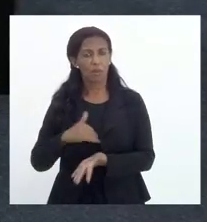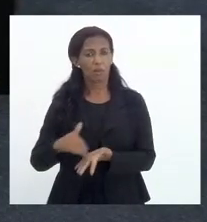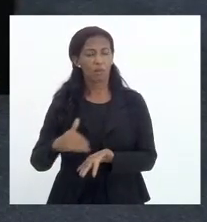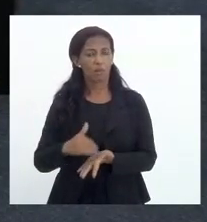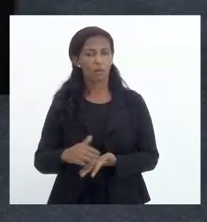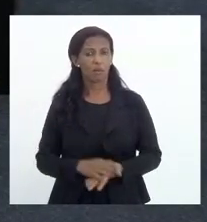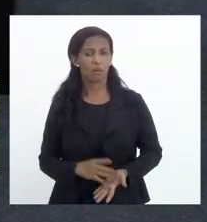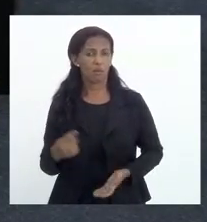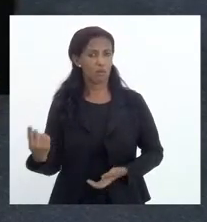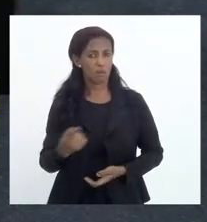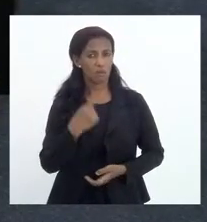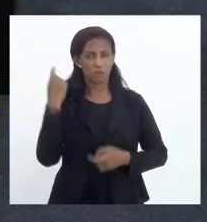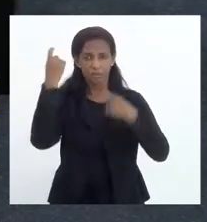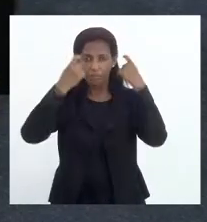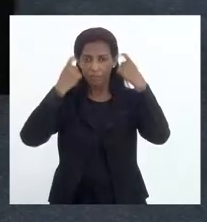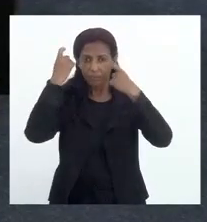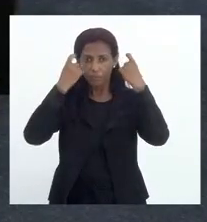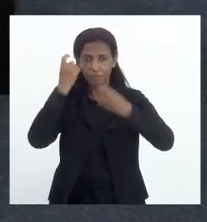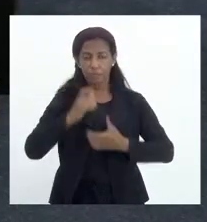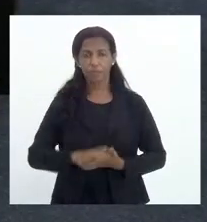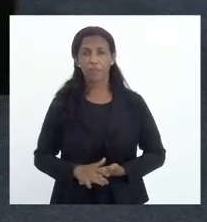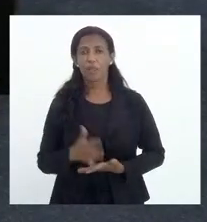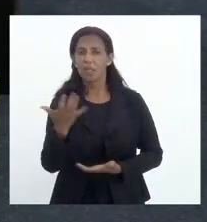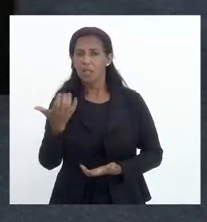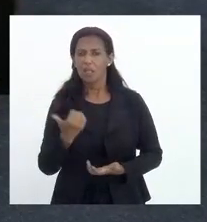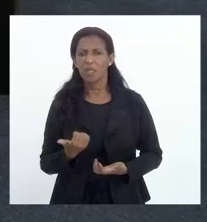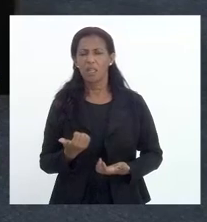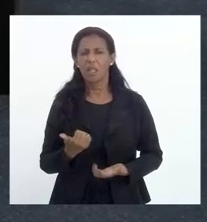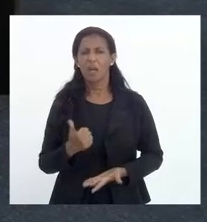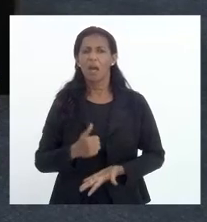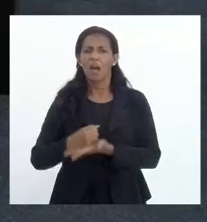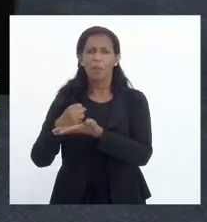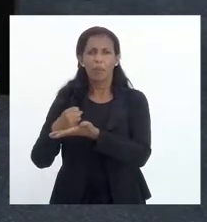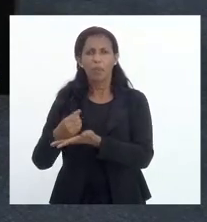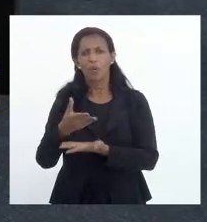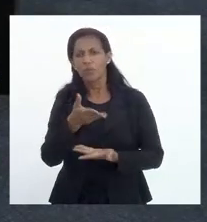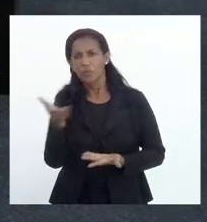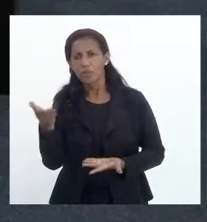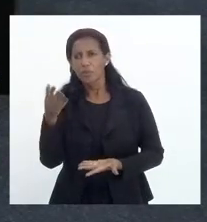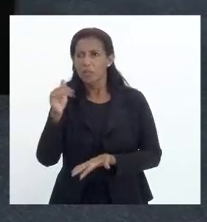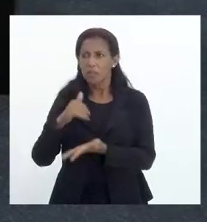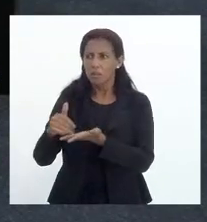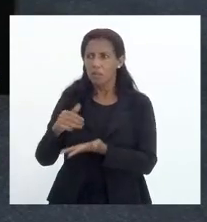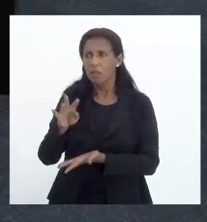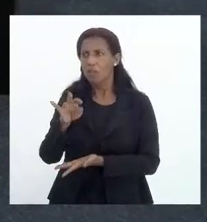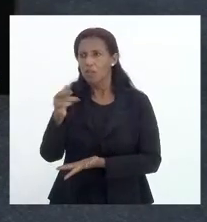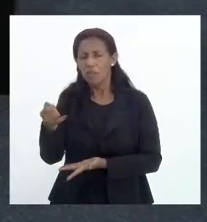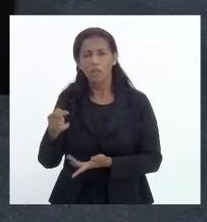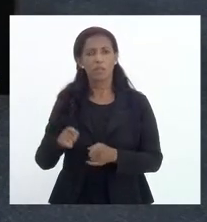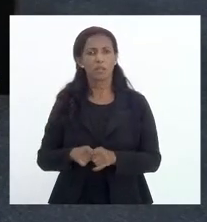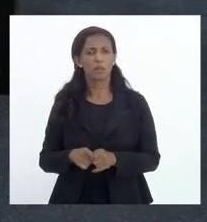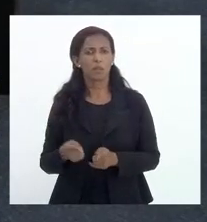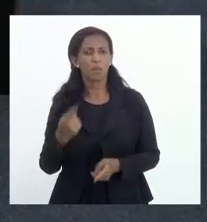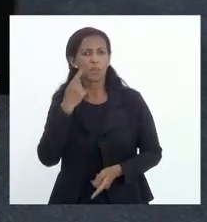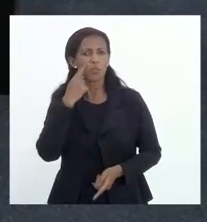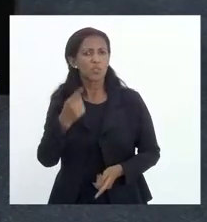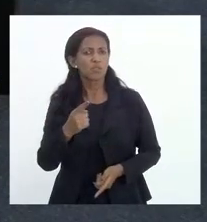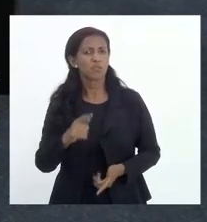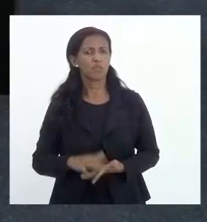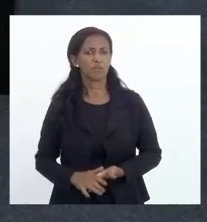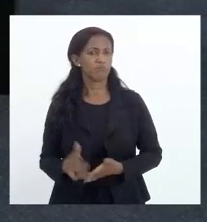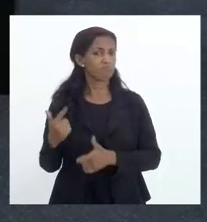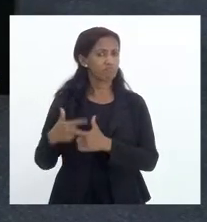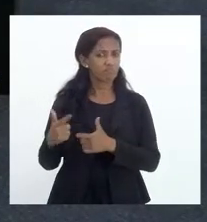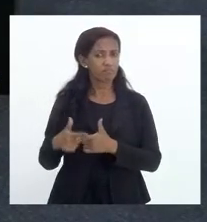A gente está preocupado com isso aí e queria o apoio de vocês aí, senhor secretário de Fazenda também, para a gente ver essa situação aí,